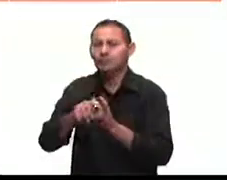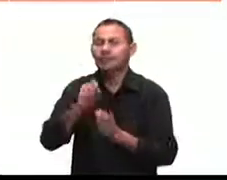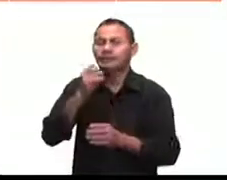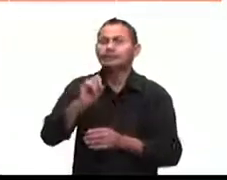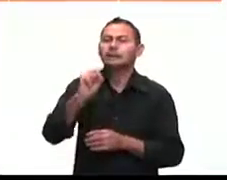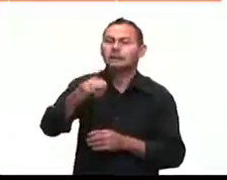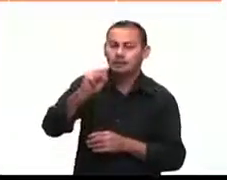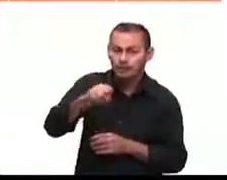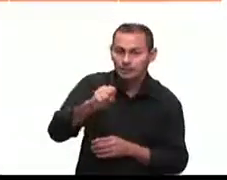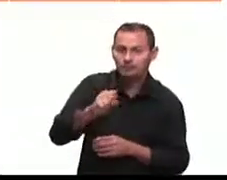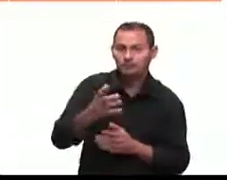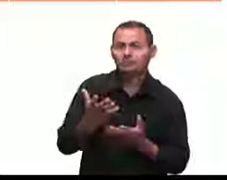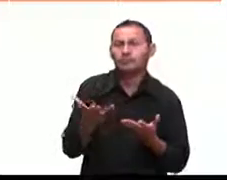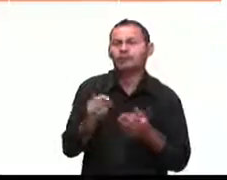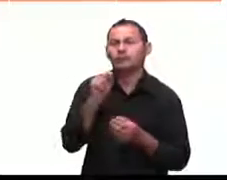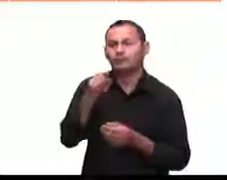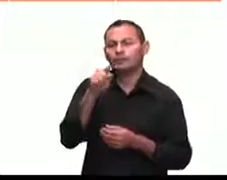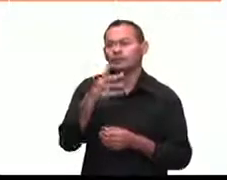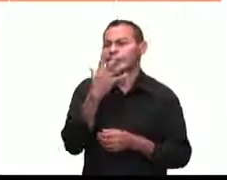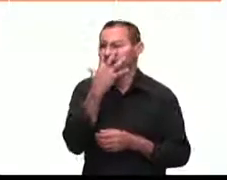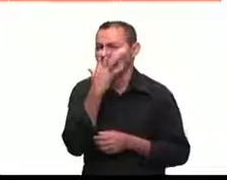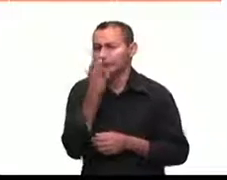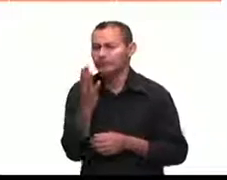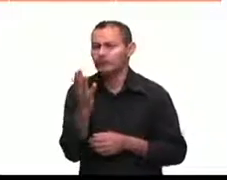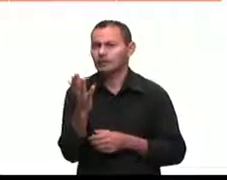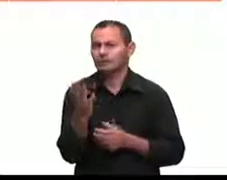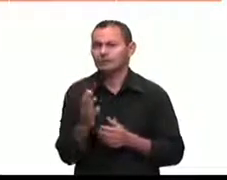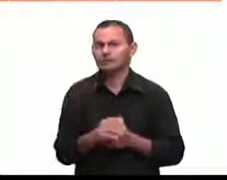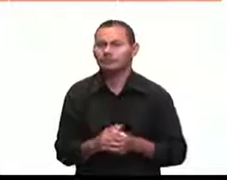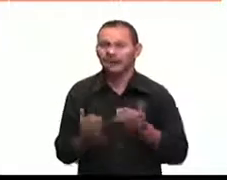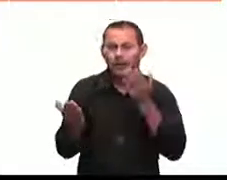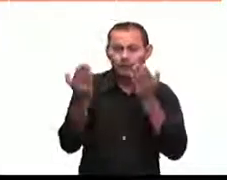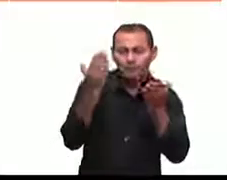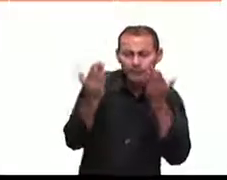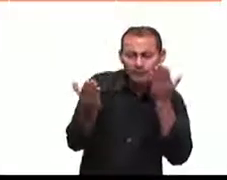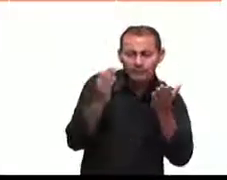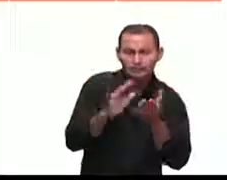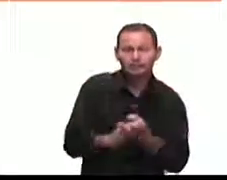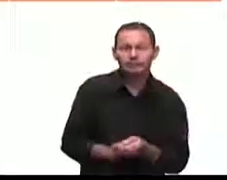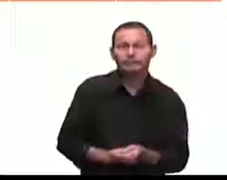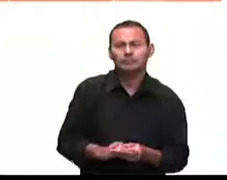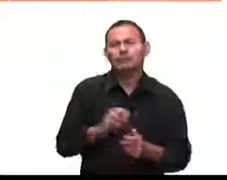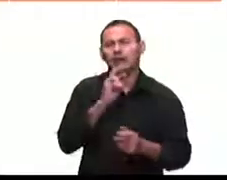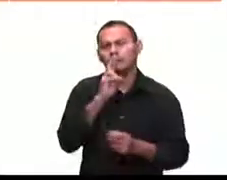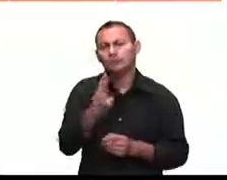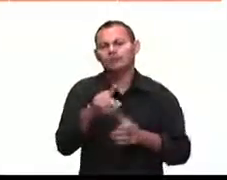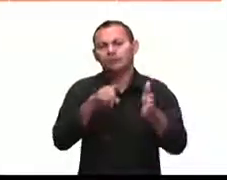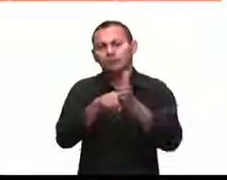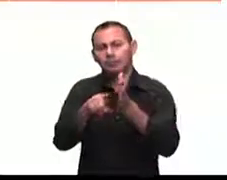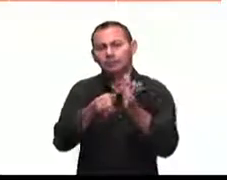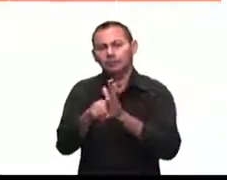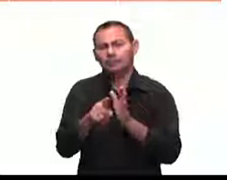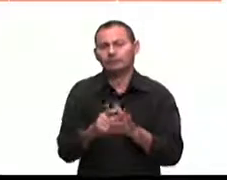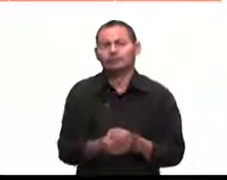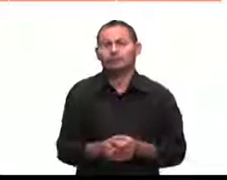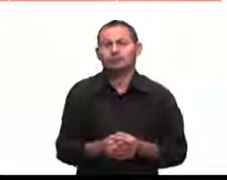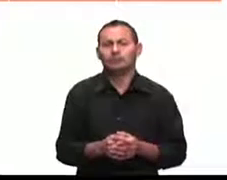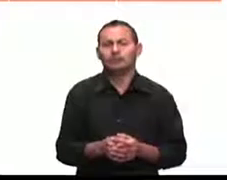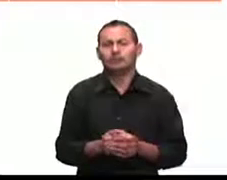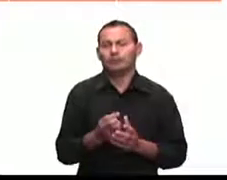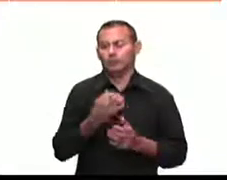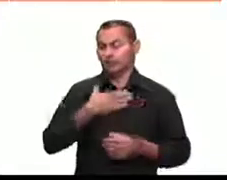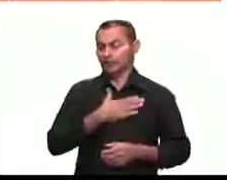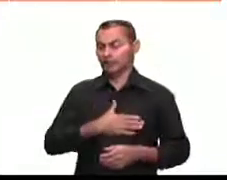é sim, né? Então, o que você acha, então, avalie, então, né? Responda a pergunta. Então,